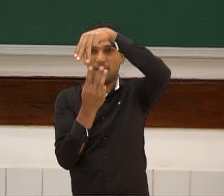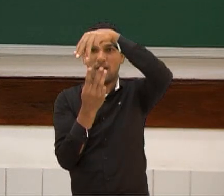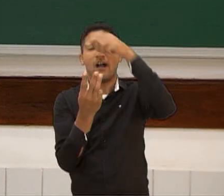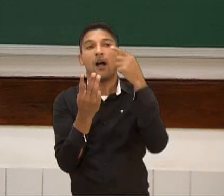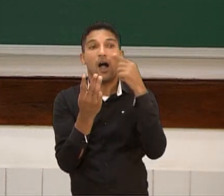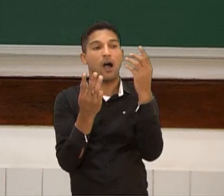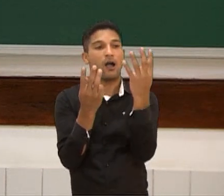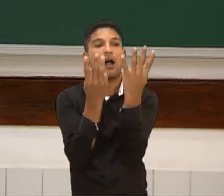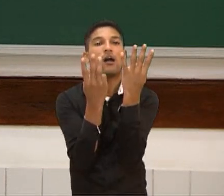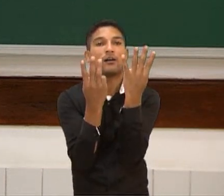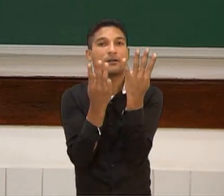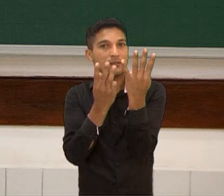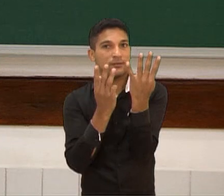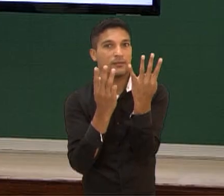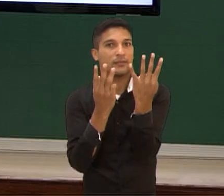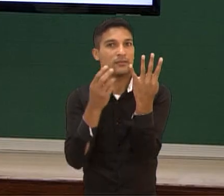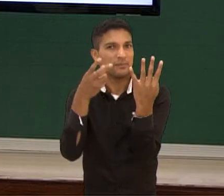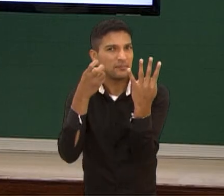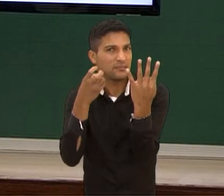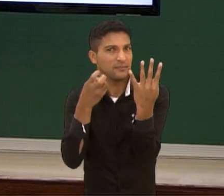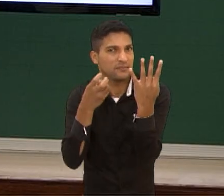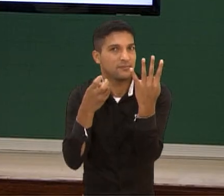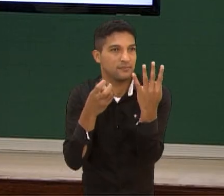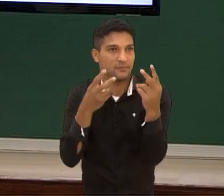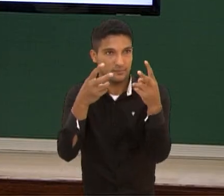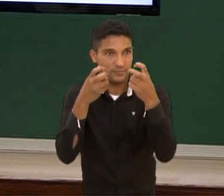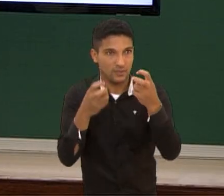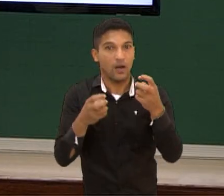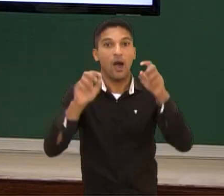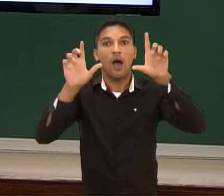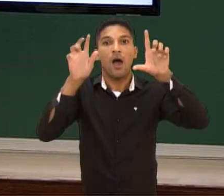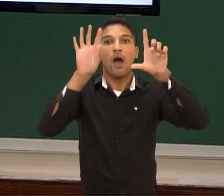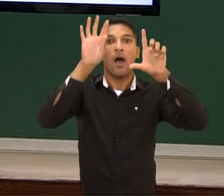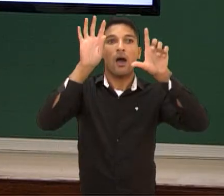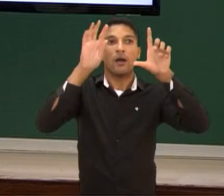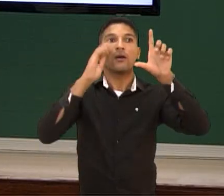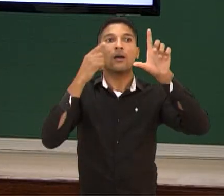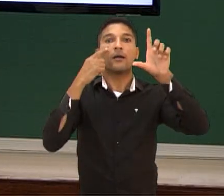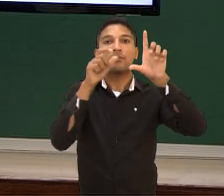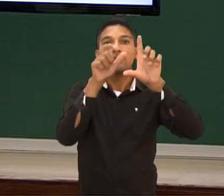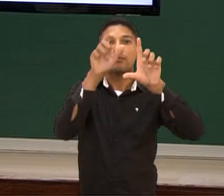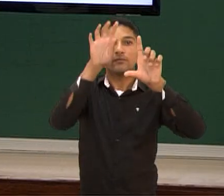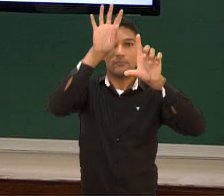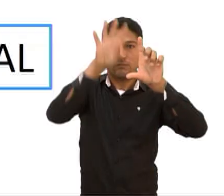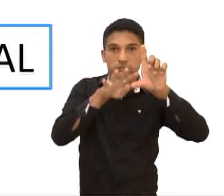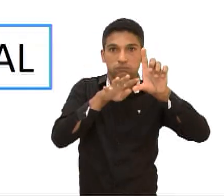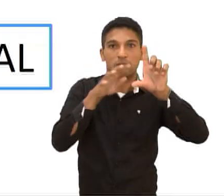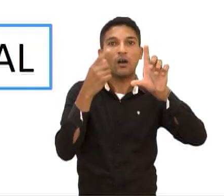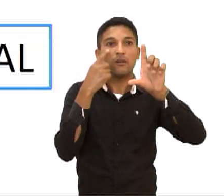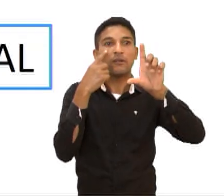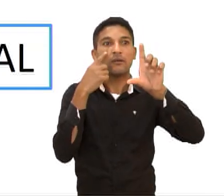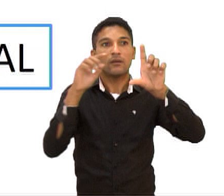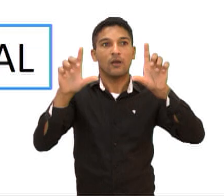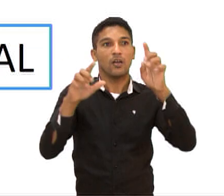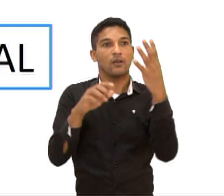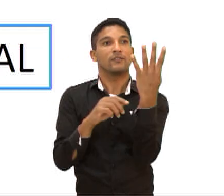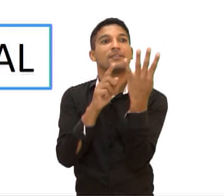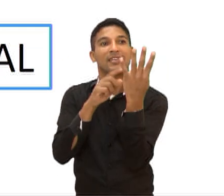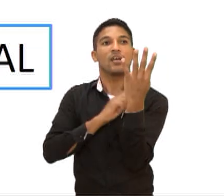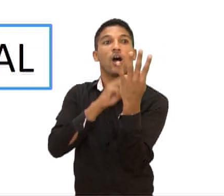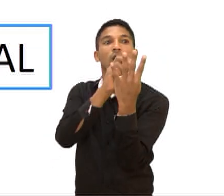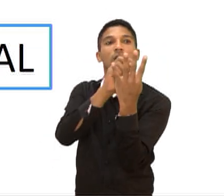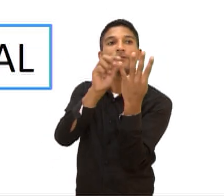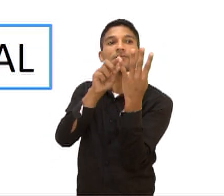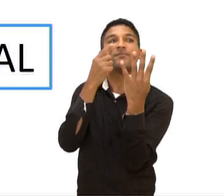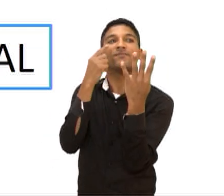milésimos, ok? Então, prestem atenção nesse quadro aqui na tela de vocês. Então, eu tenho aqui, né, unidade,